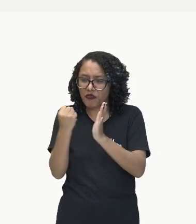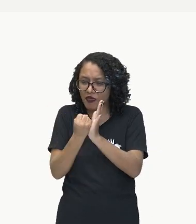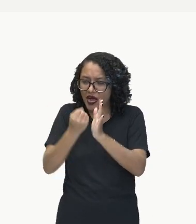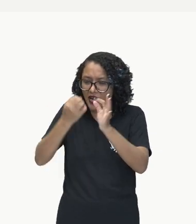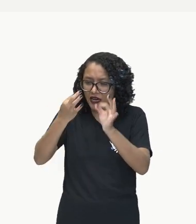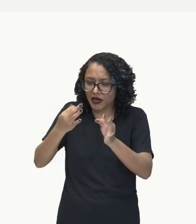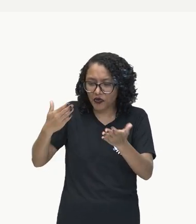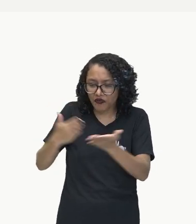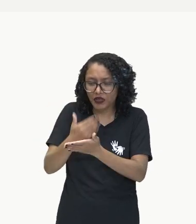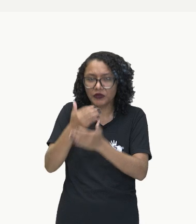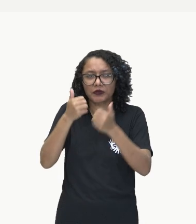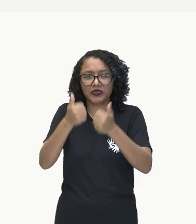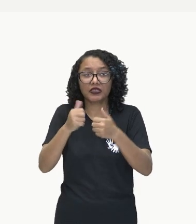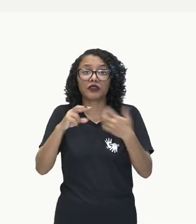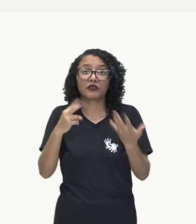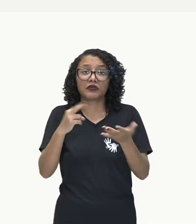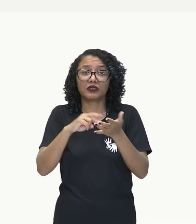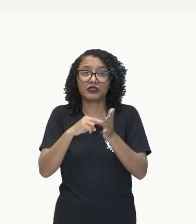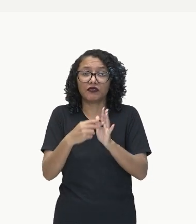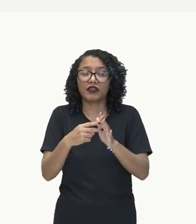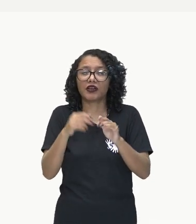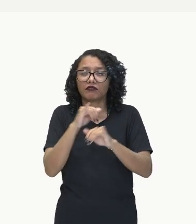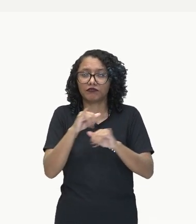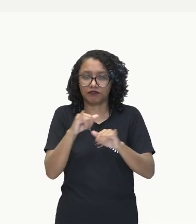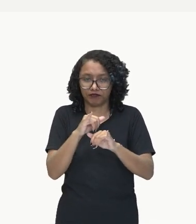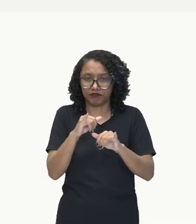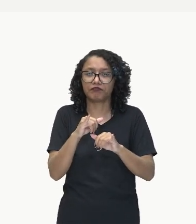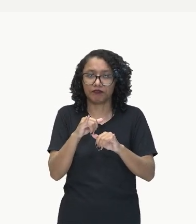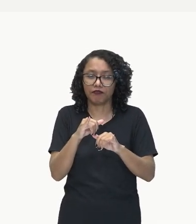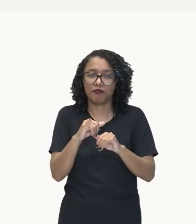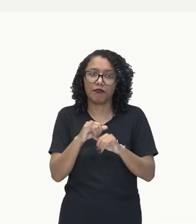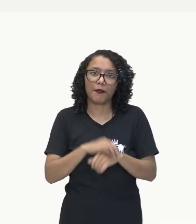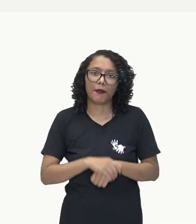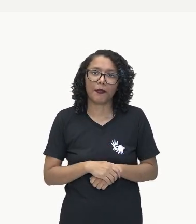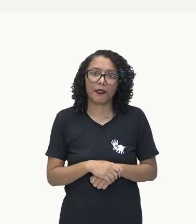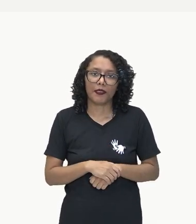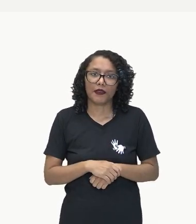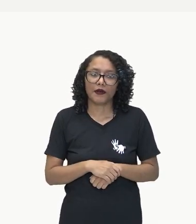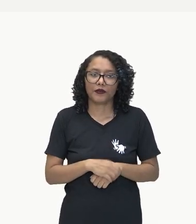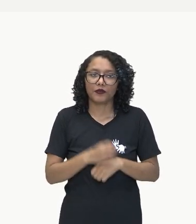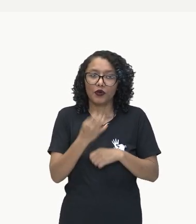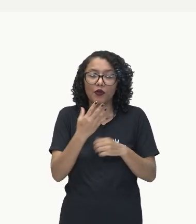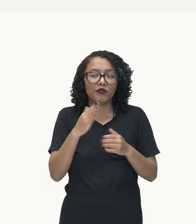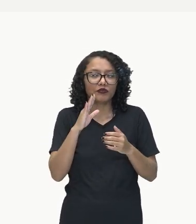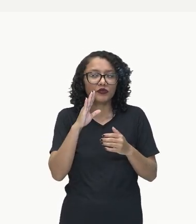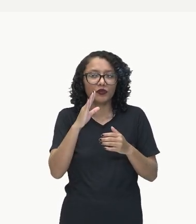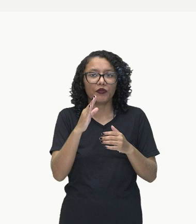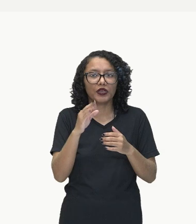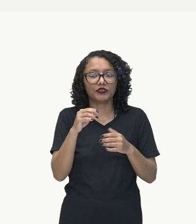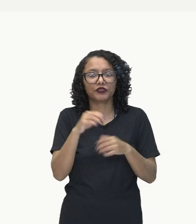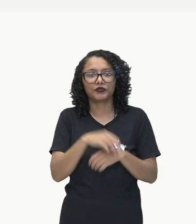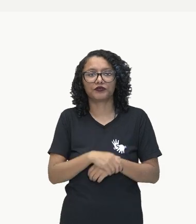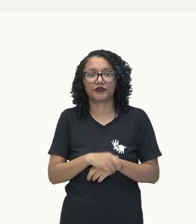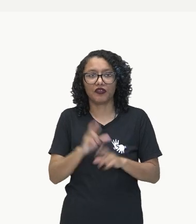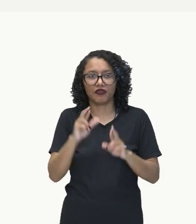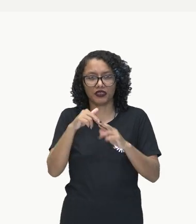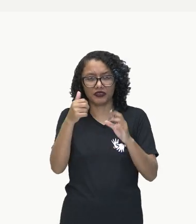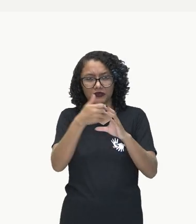seguro. A nossa propaganda ela vai ser direcionada principalmente para esses elementos,